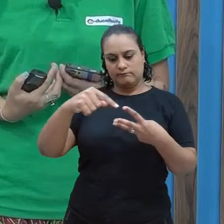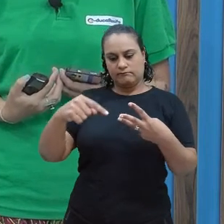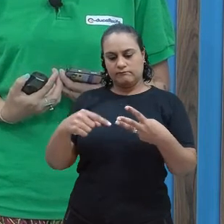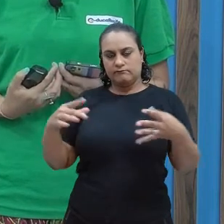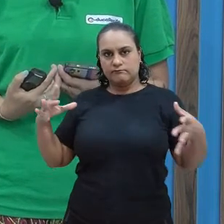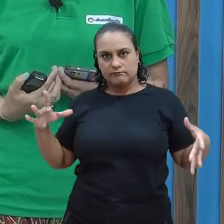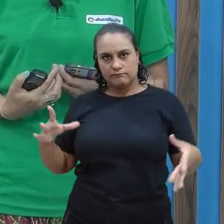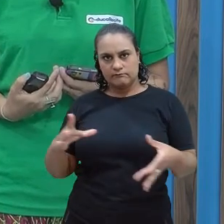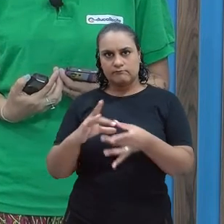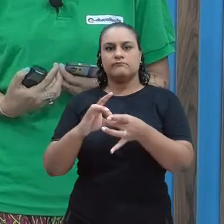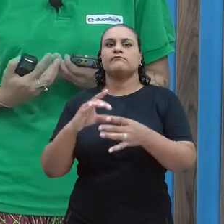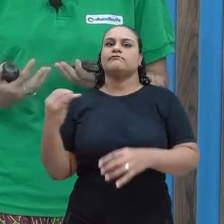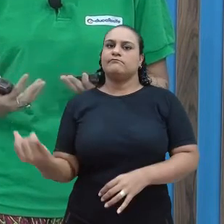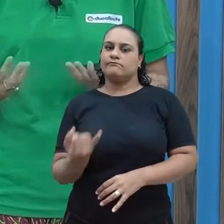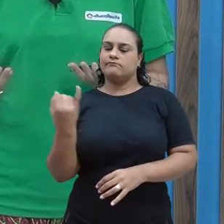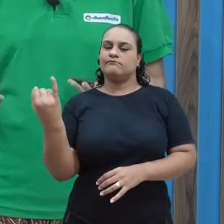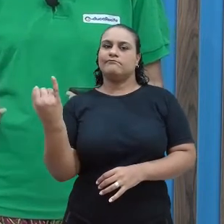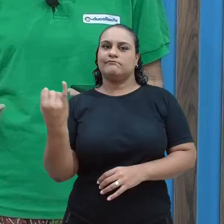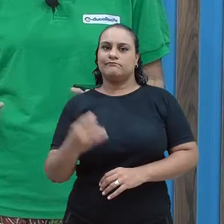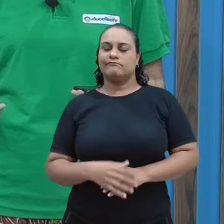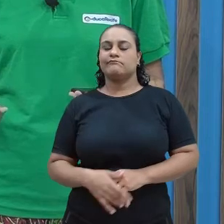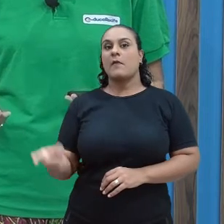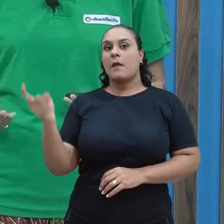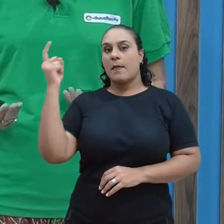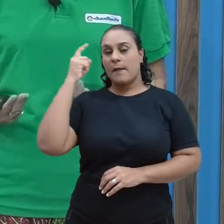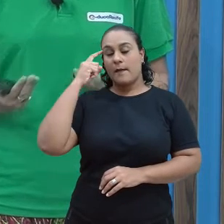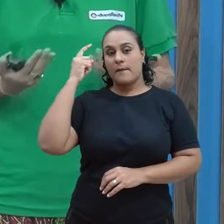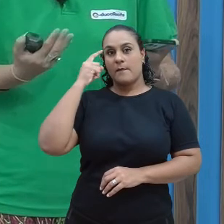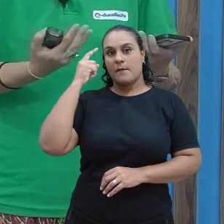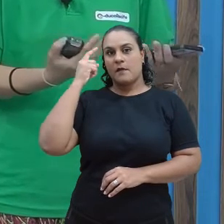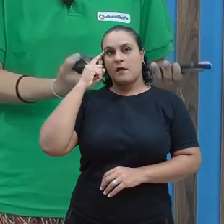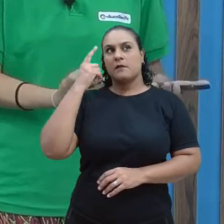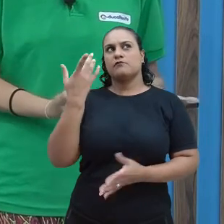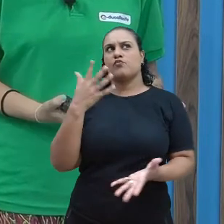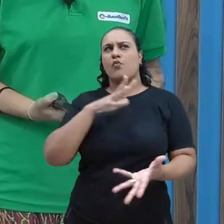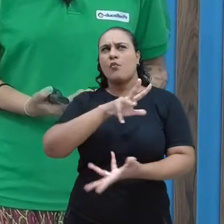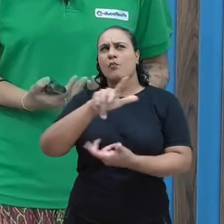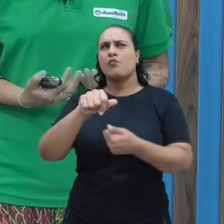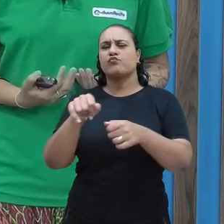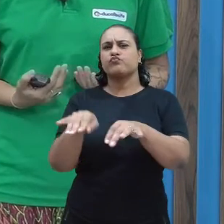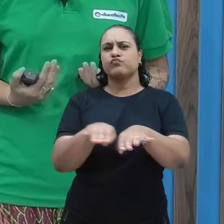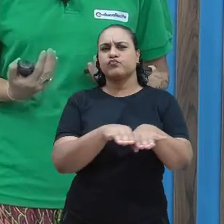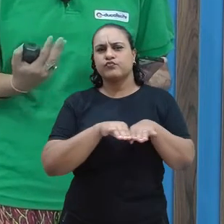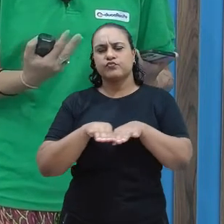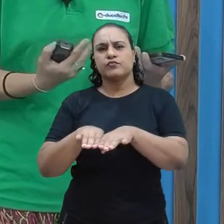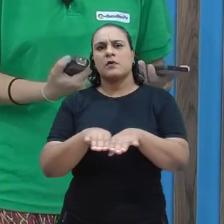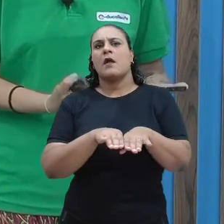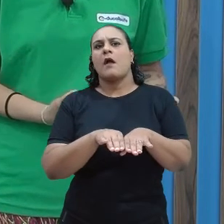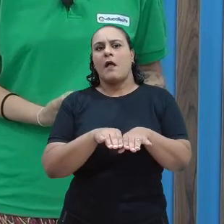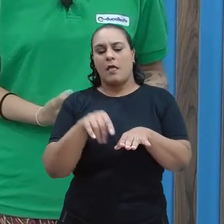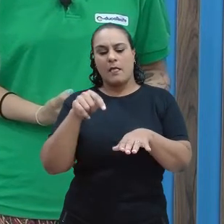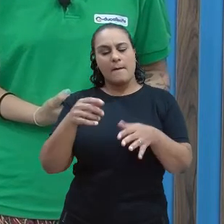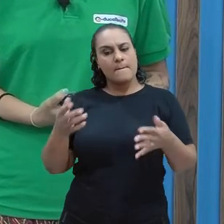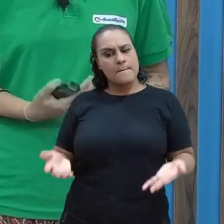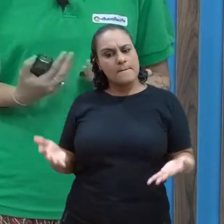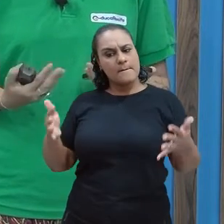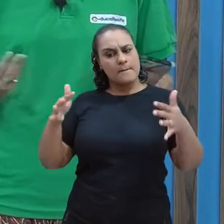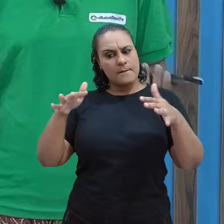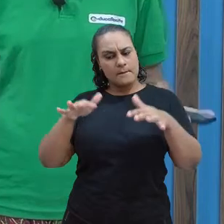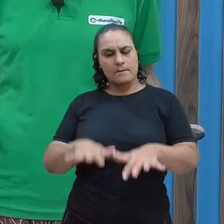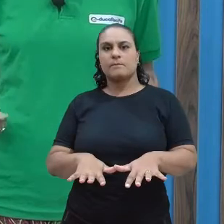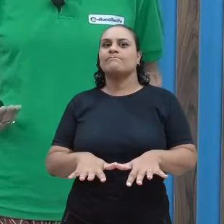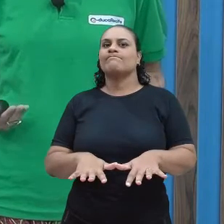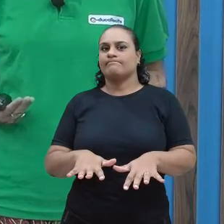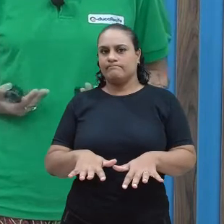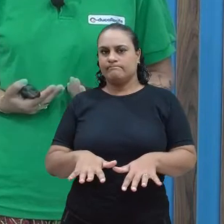pilares que são importantes, a gente pensa, né, em um mundo mais igual, em um mundo mais inclusivo, certo? Onde